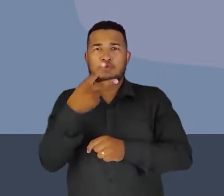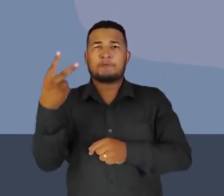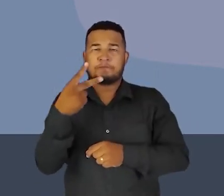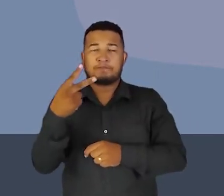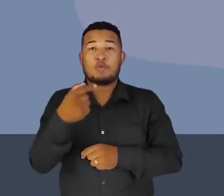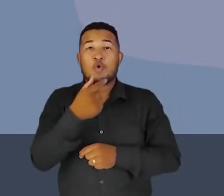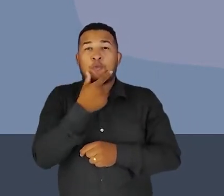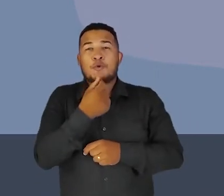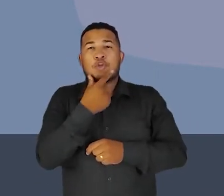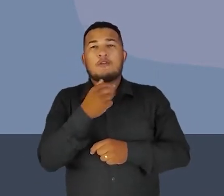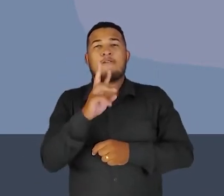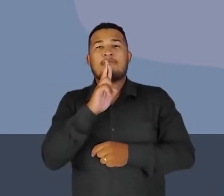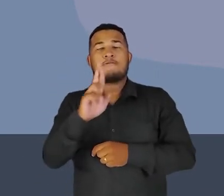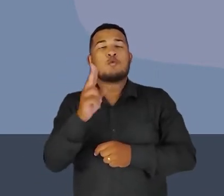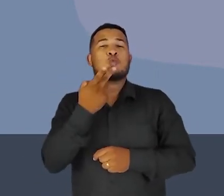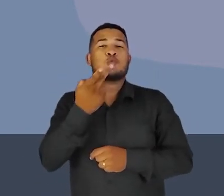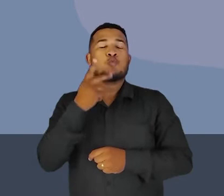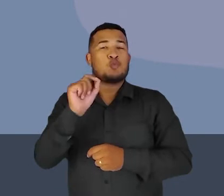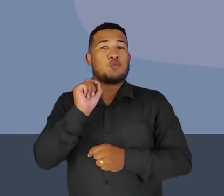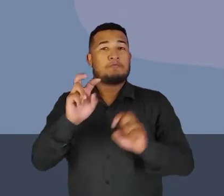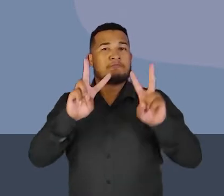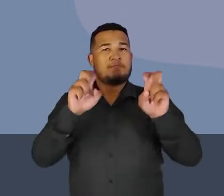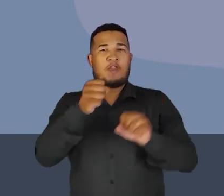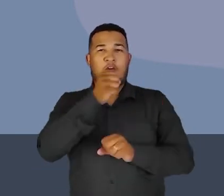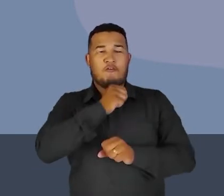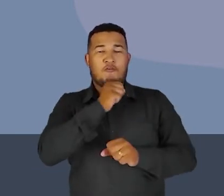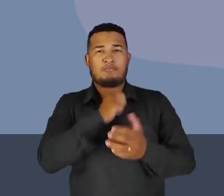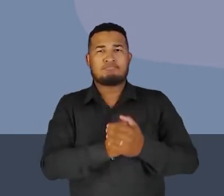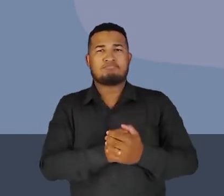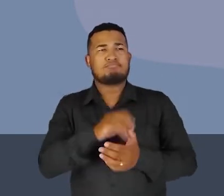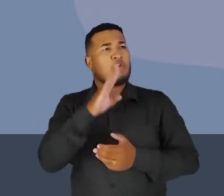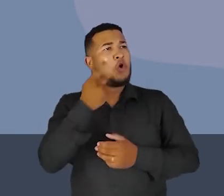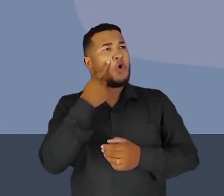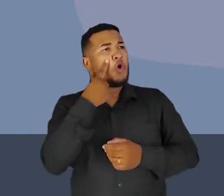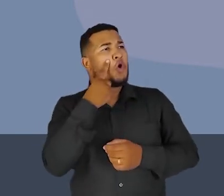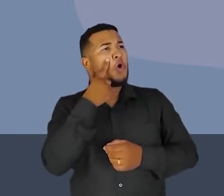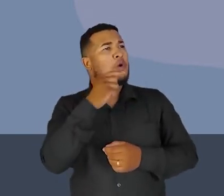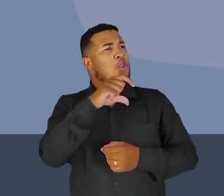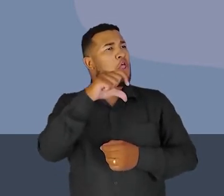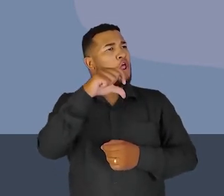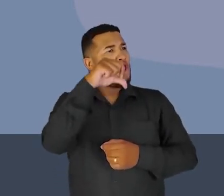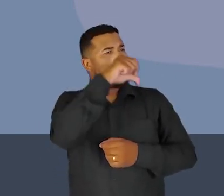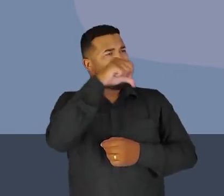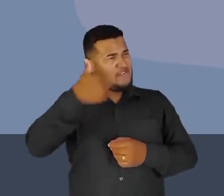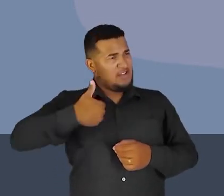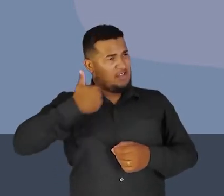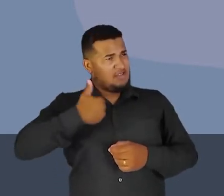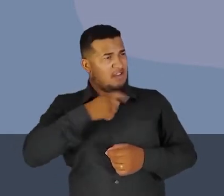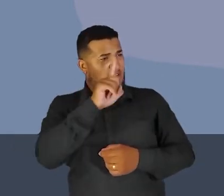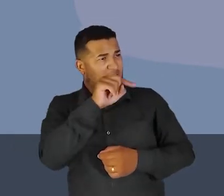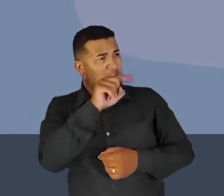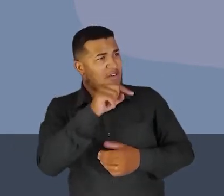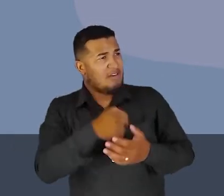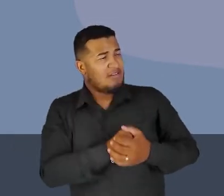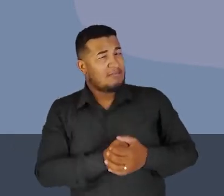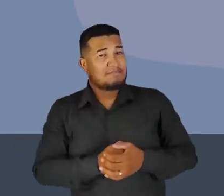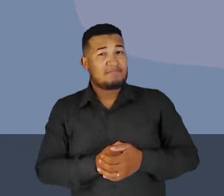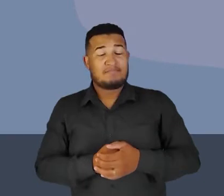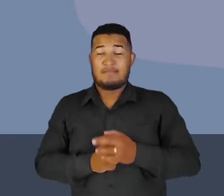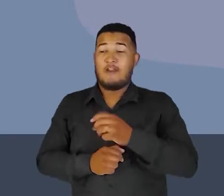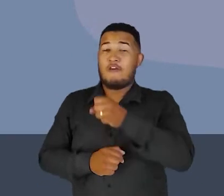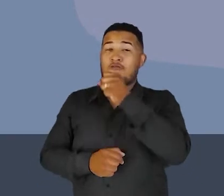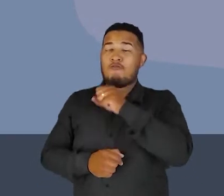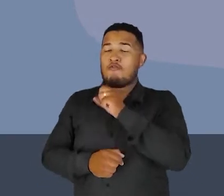O menininho diz o seguinte para a vovó: 99 anos então, vovó? E a